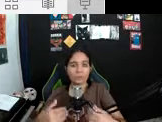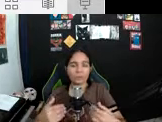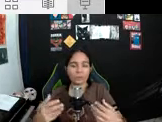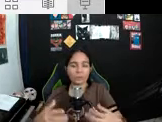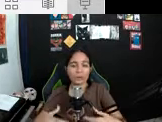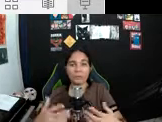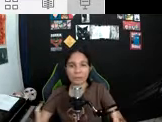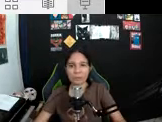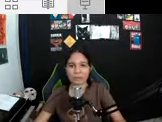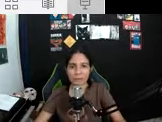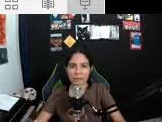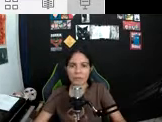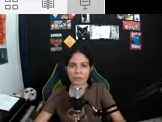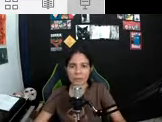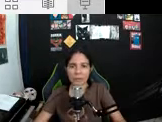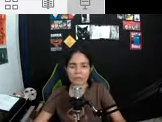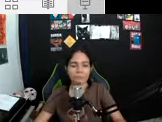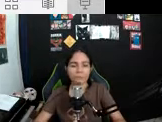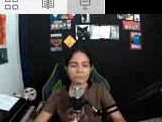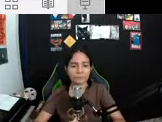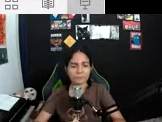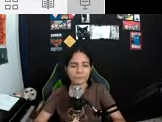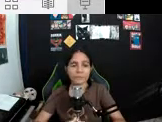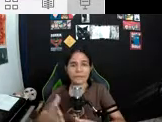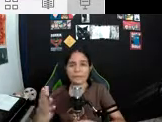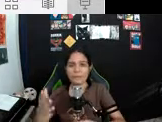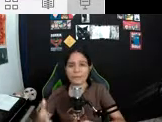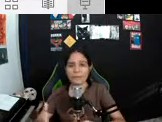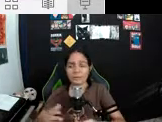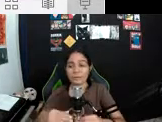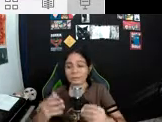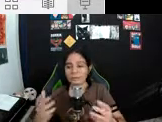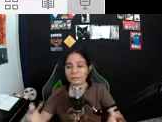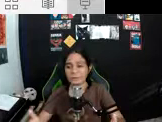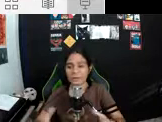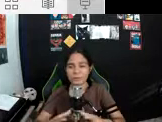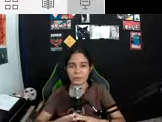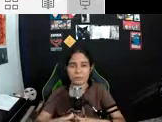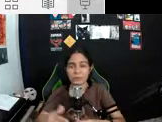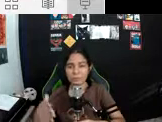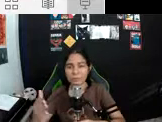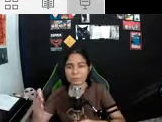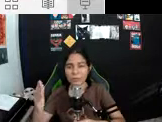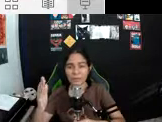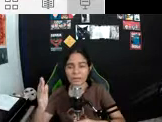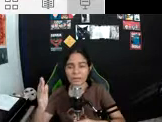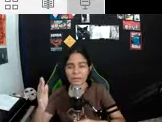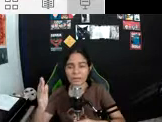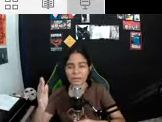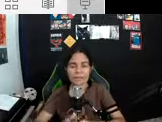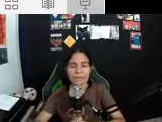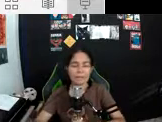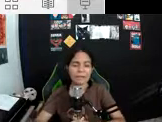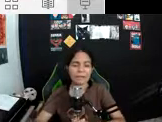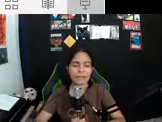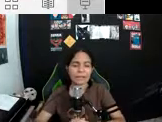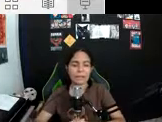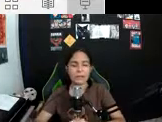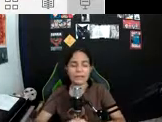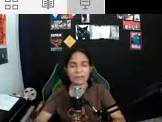até pela emoção do momento, que a gente sabe, né? Vocês mais do que eu, e principalmente quem já